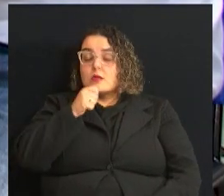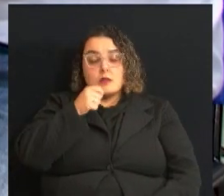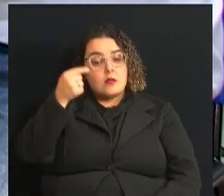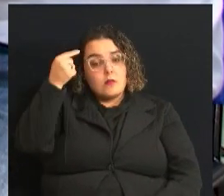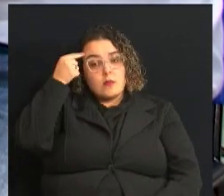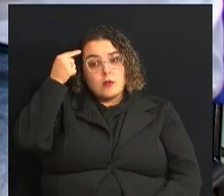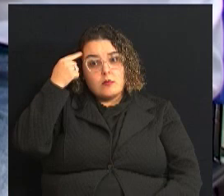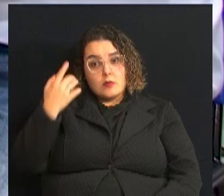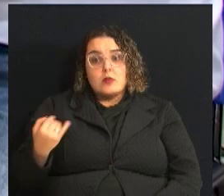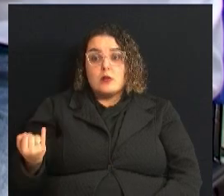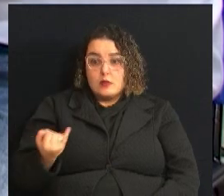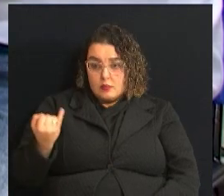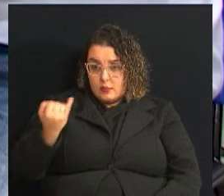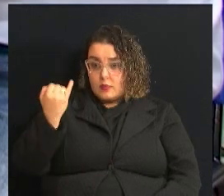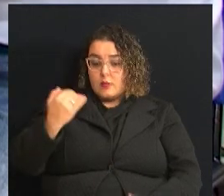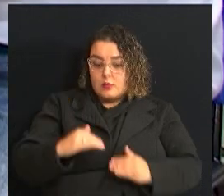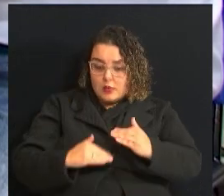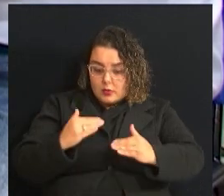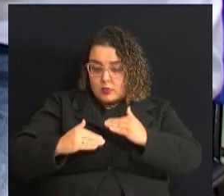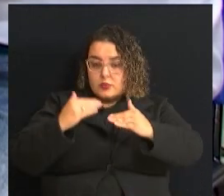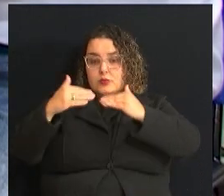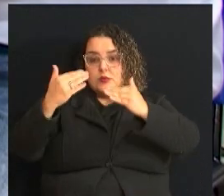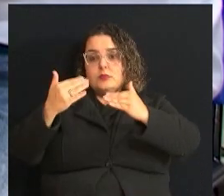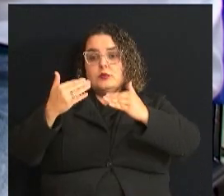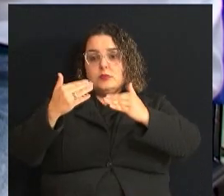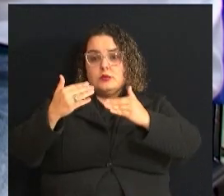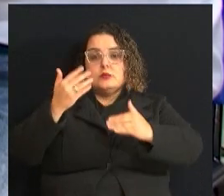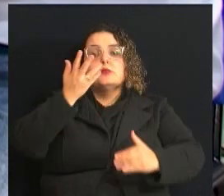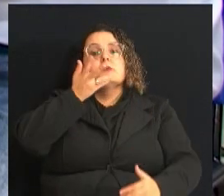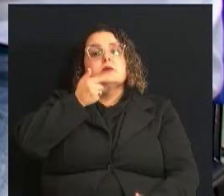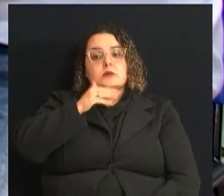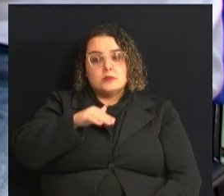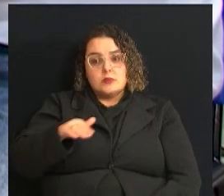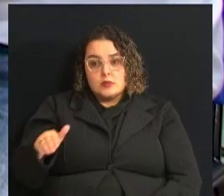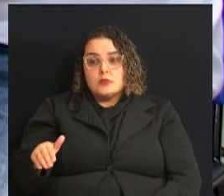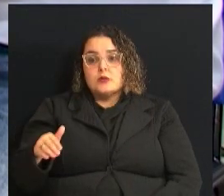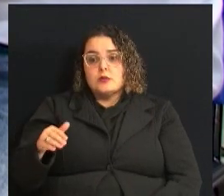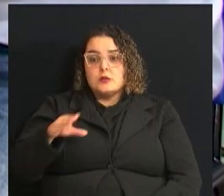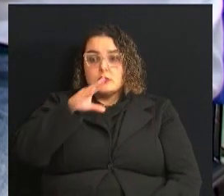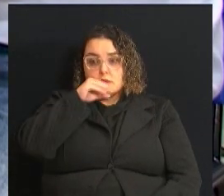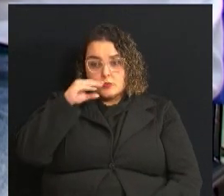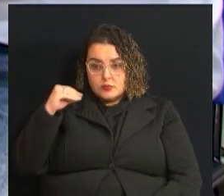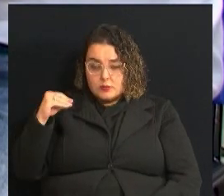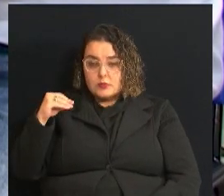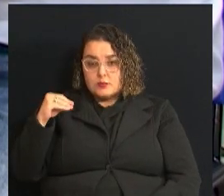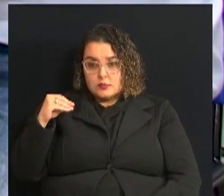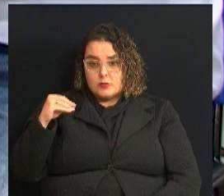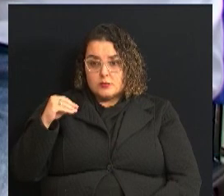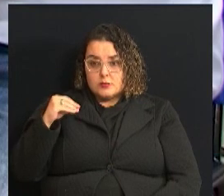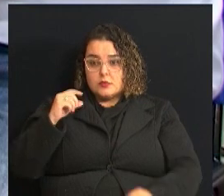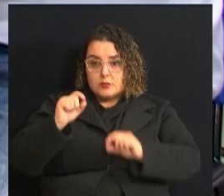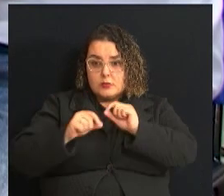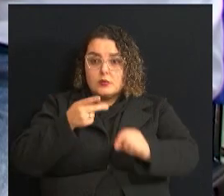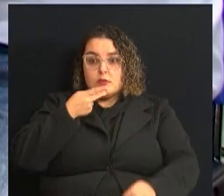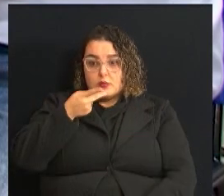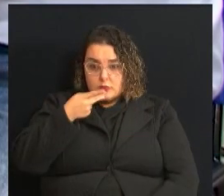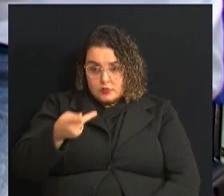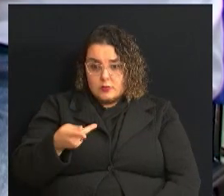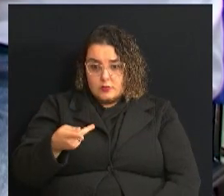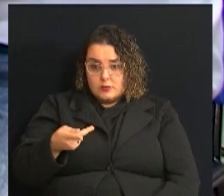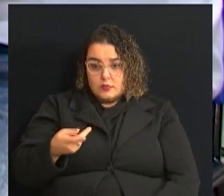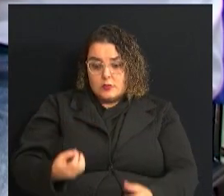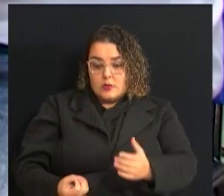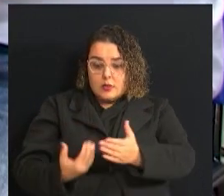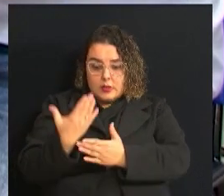muito importante para o desenvolvimento daquela criança, do adolescente, e para o que a gente chama da formação para a cidadania,